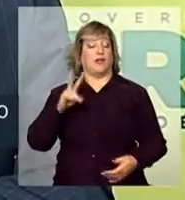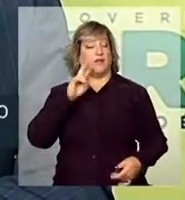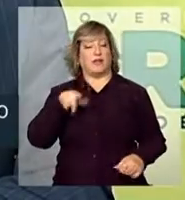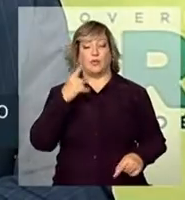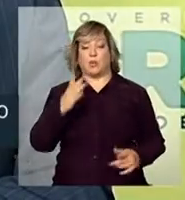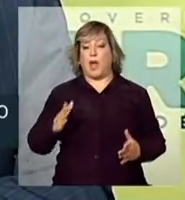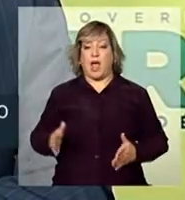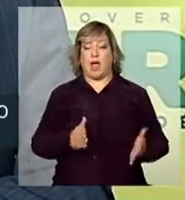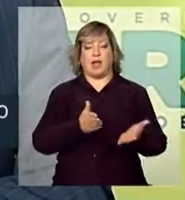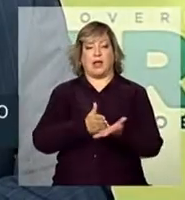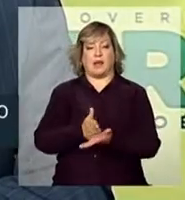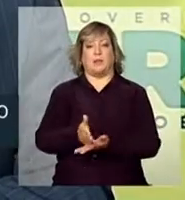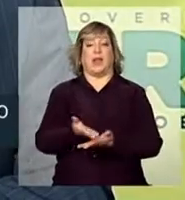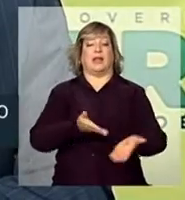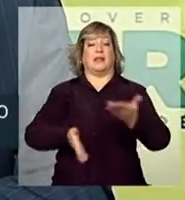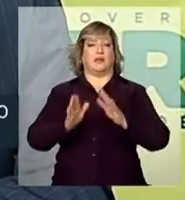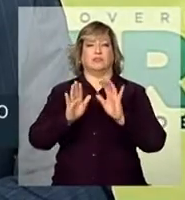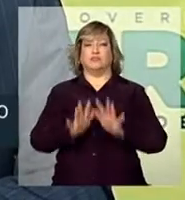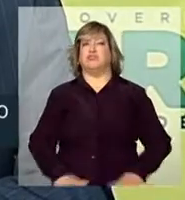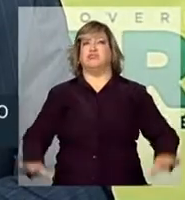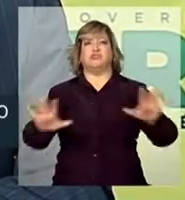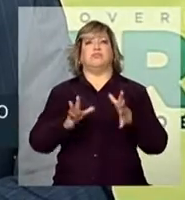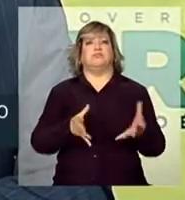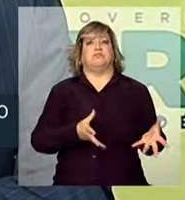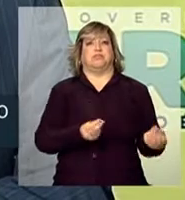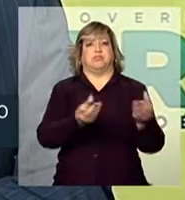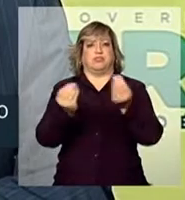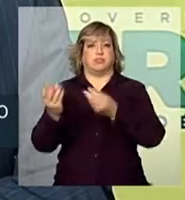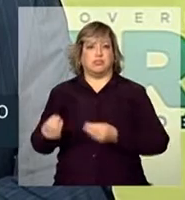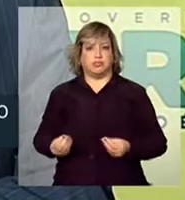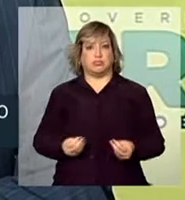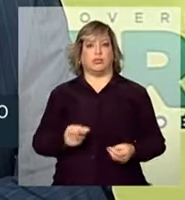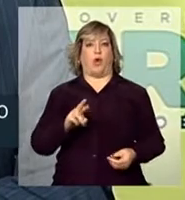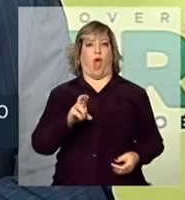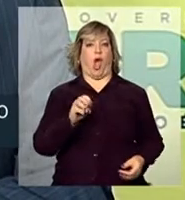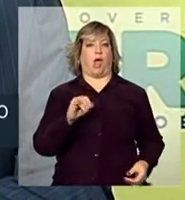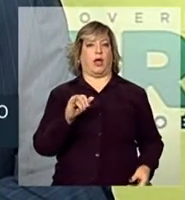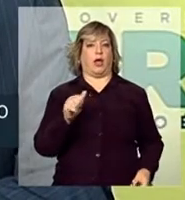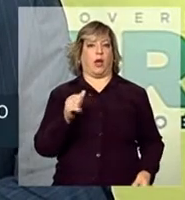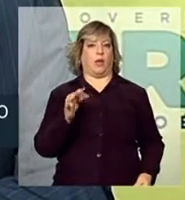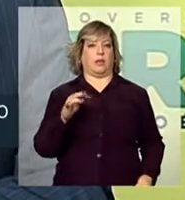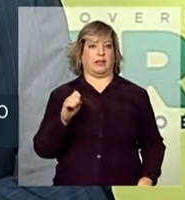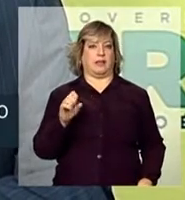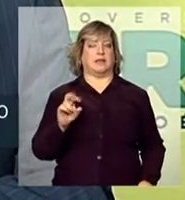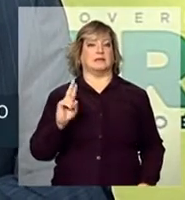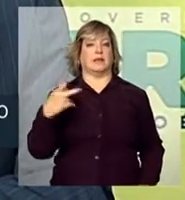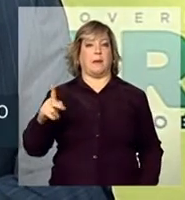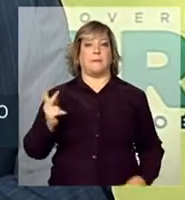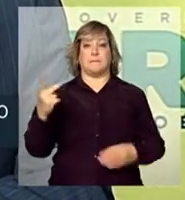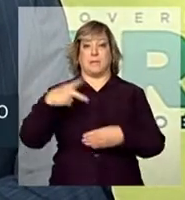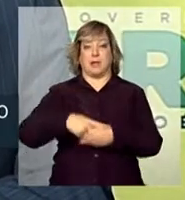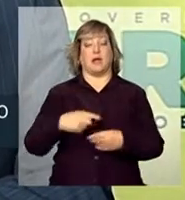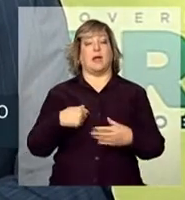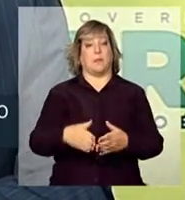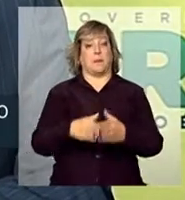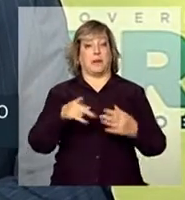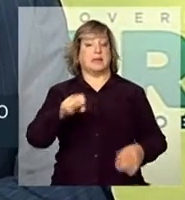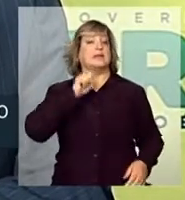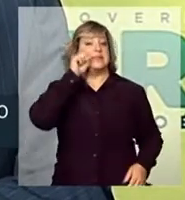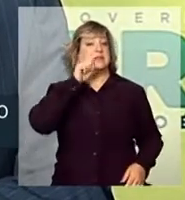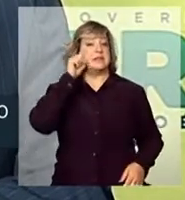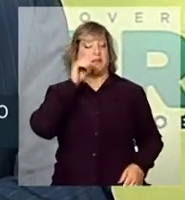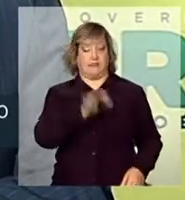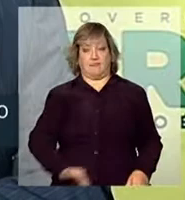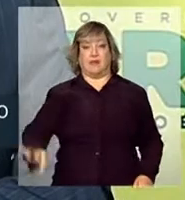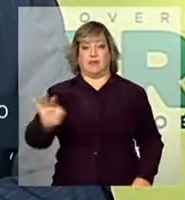caminho para a gente atender o tamanho da demanda que nós temos são os cortes do petróleo eu realmente faço um apelo para que o Senado